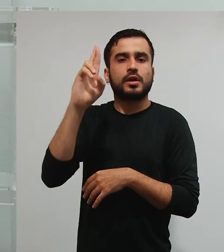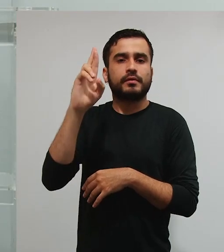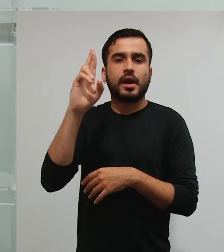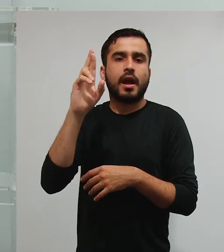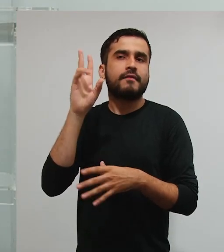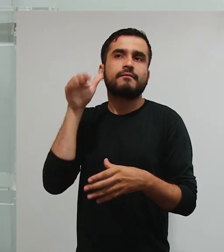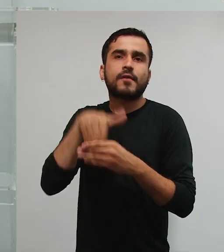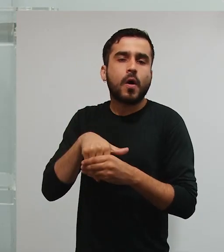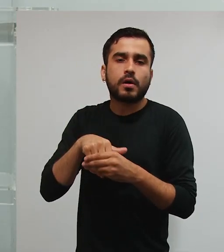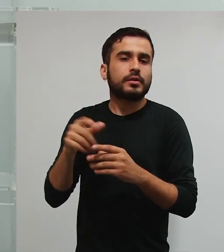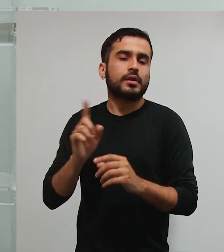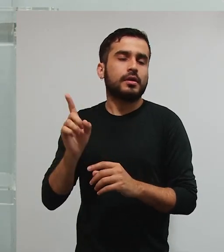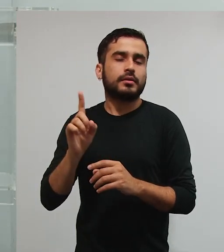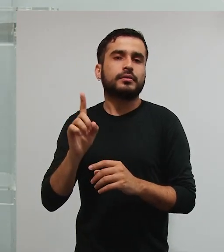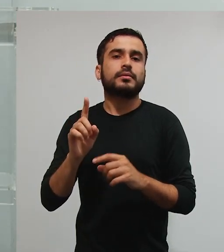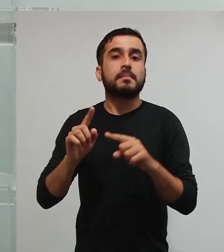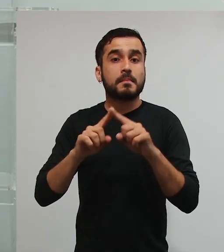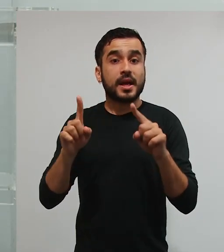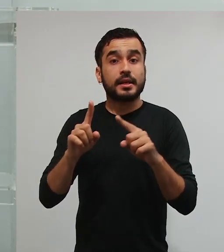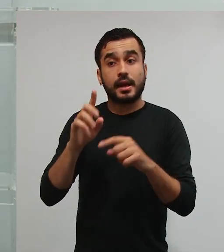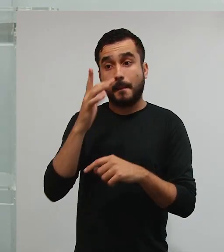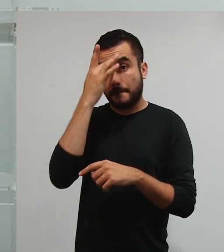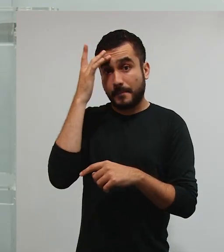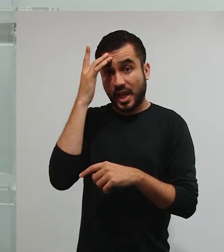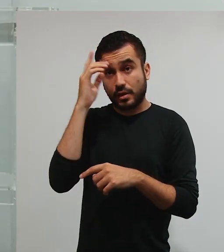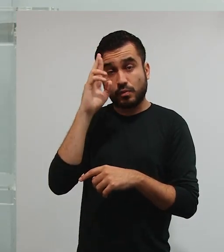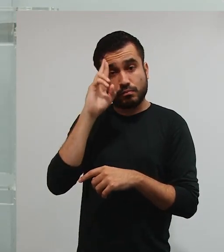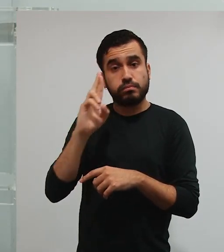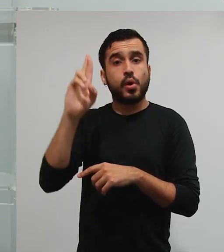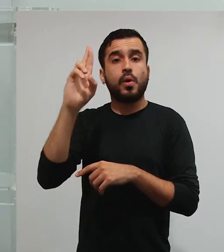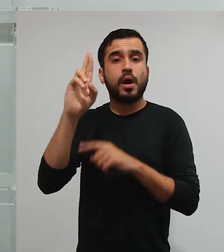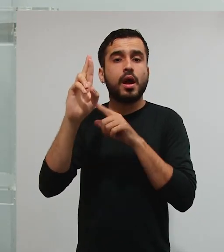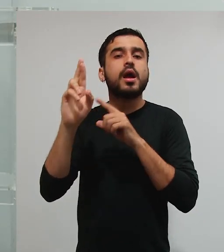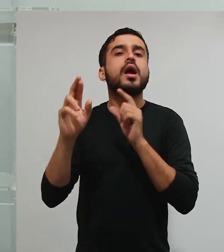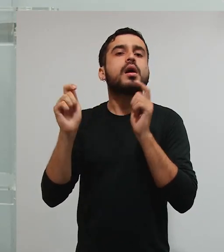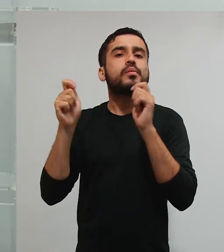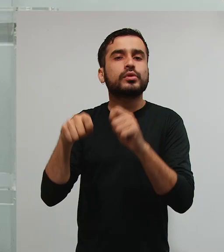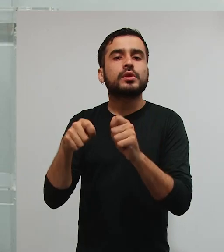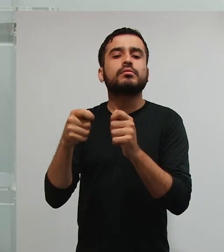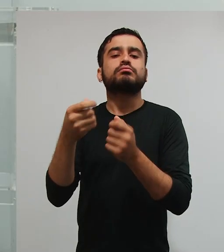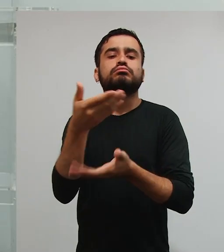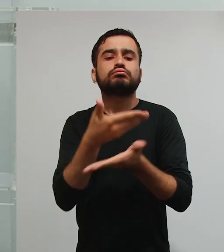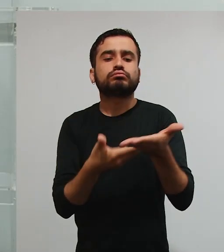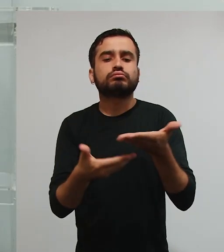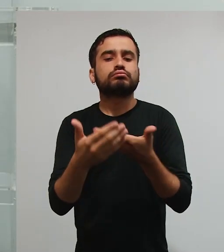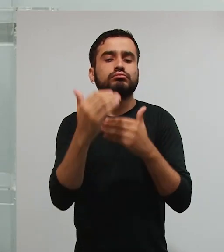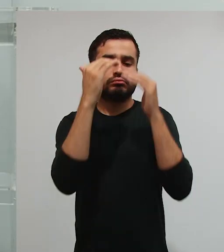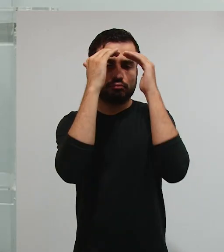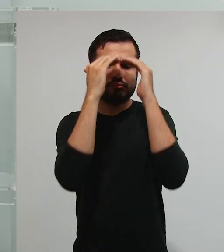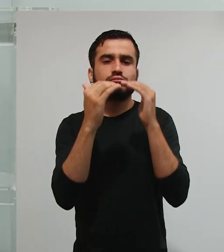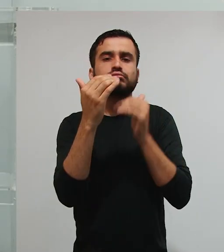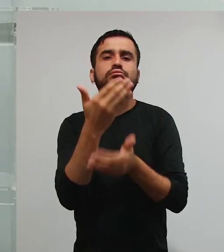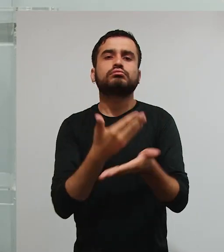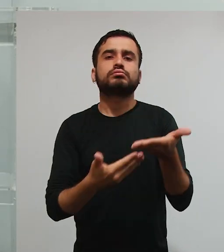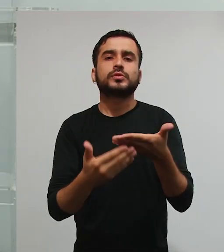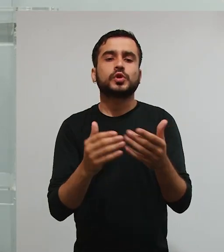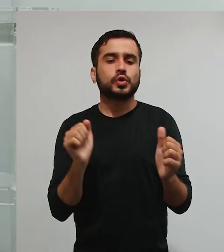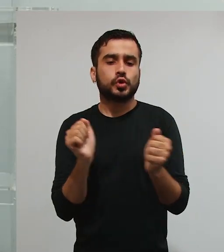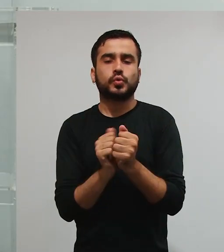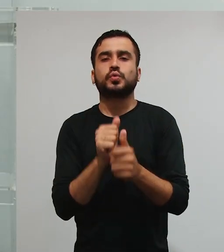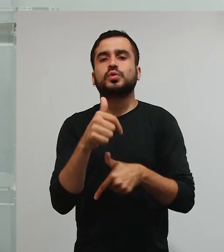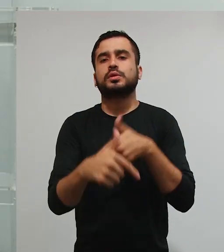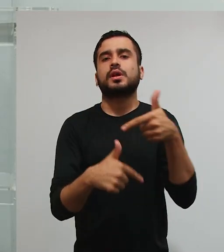será eleito, mas também que esse gestor dá voz, né, e dá vez a todos que estão ali por